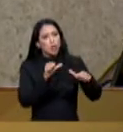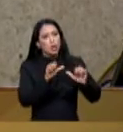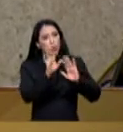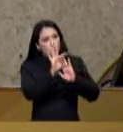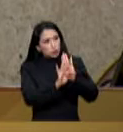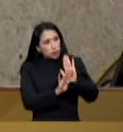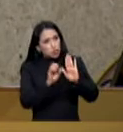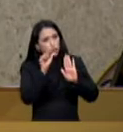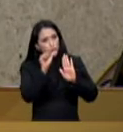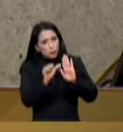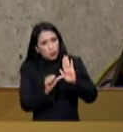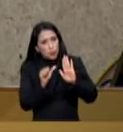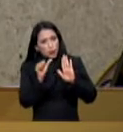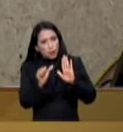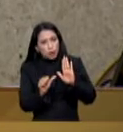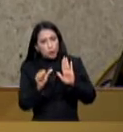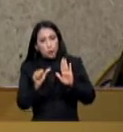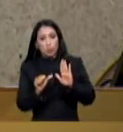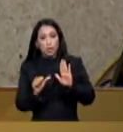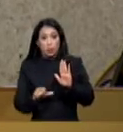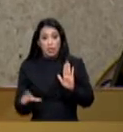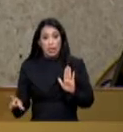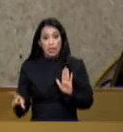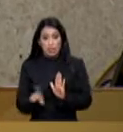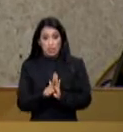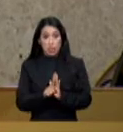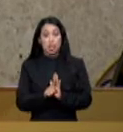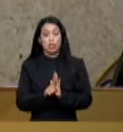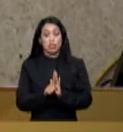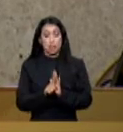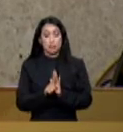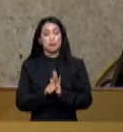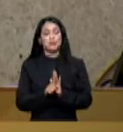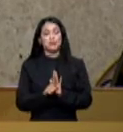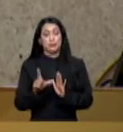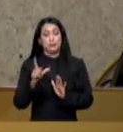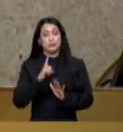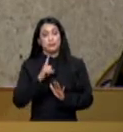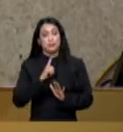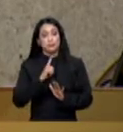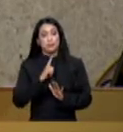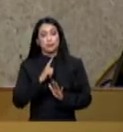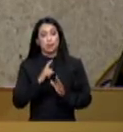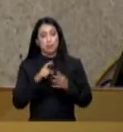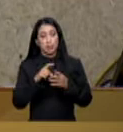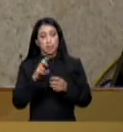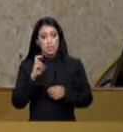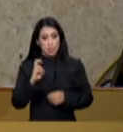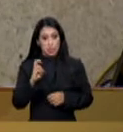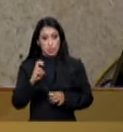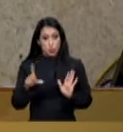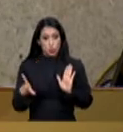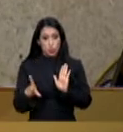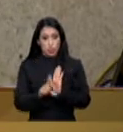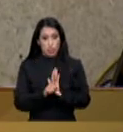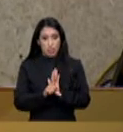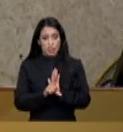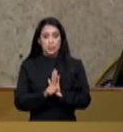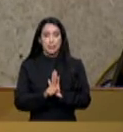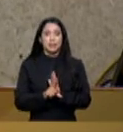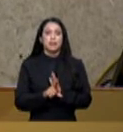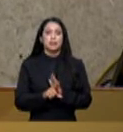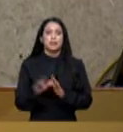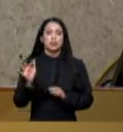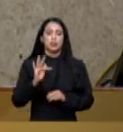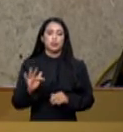e semânticas que a lei concretizou em outras 5 leis federais. Em ordem cronológica,